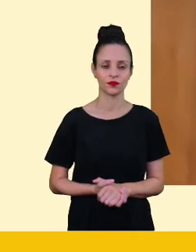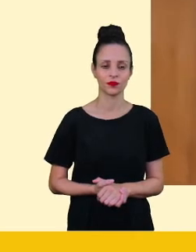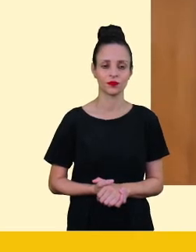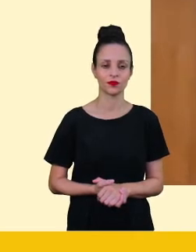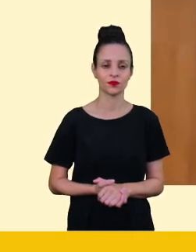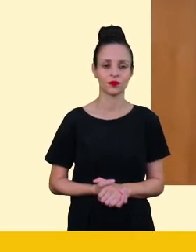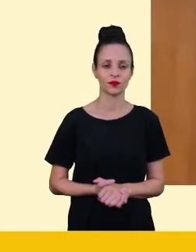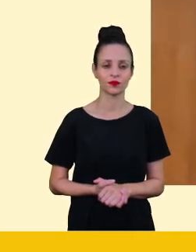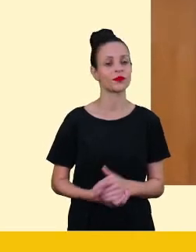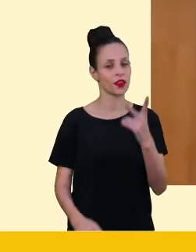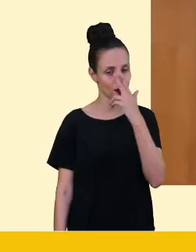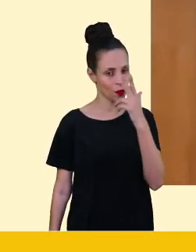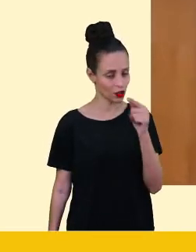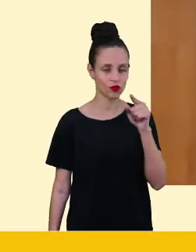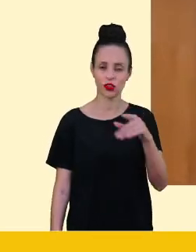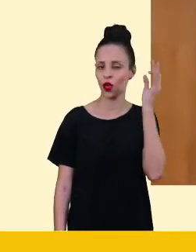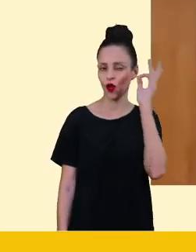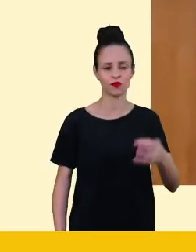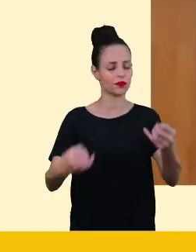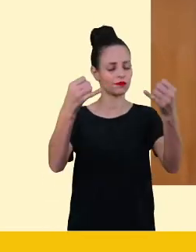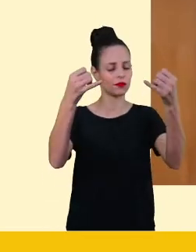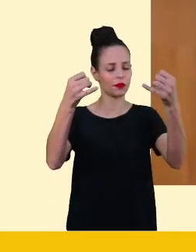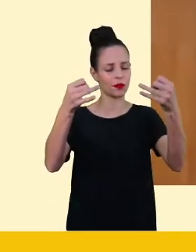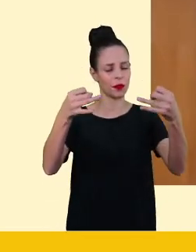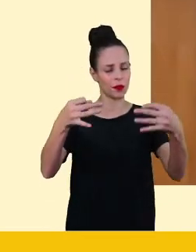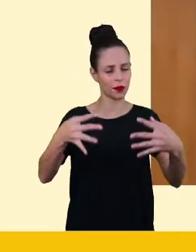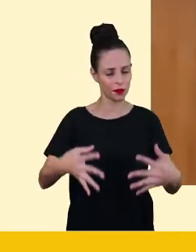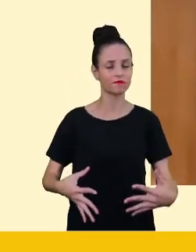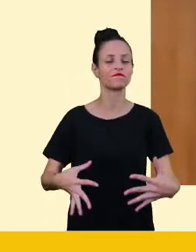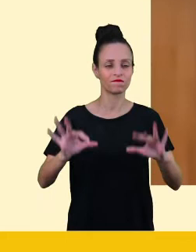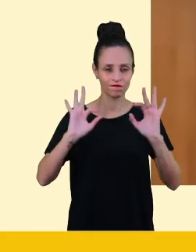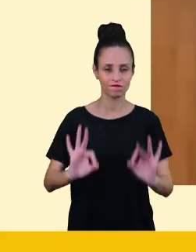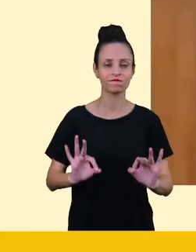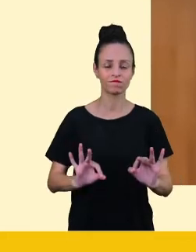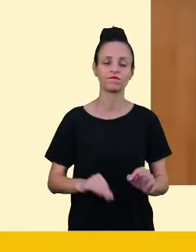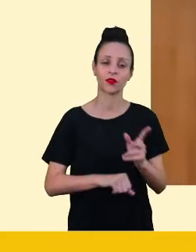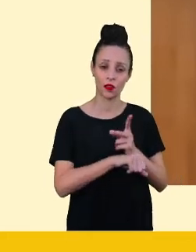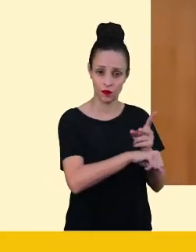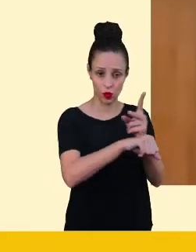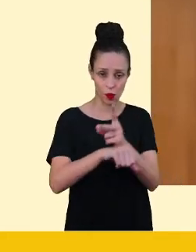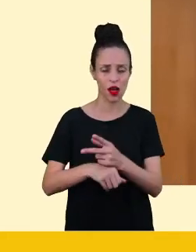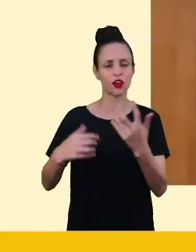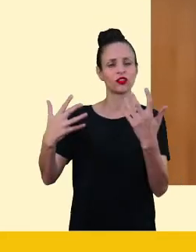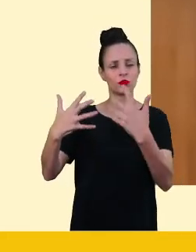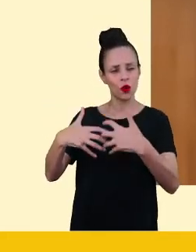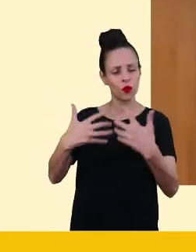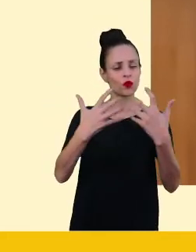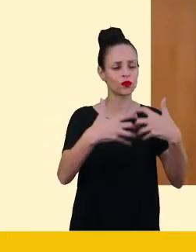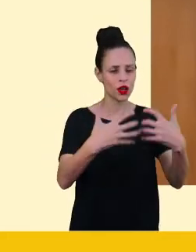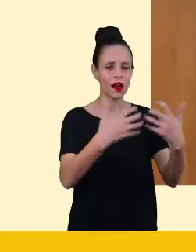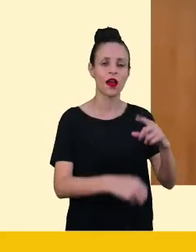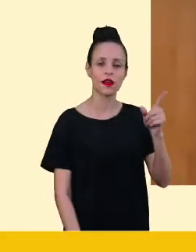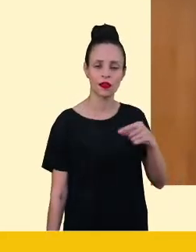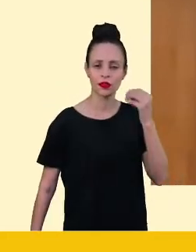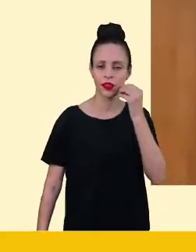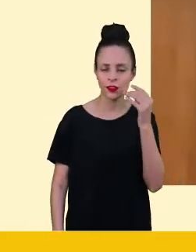Eu acho que você fez uma ótima descrição, assim, quer dizer, eu acho que a gente, na filmagem e na montagem, estava tentando se atentar para